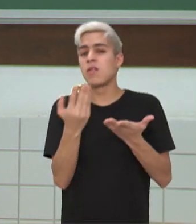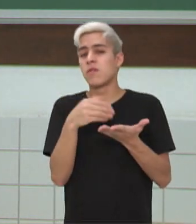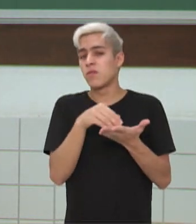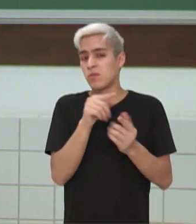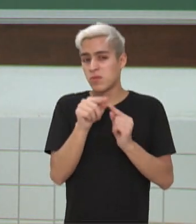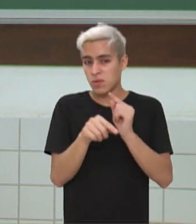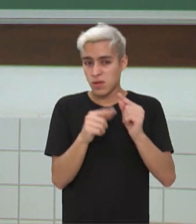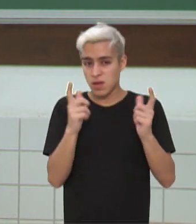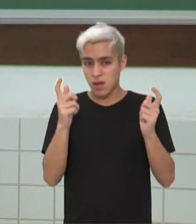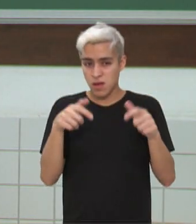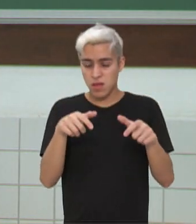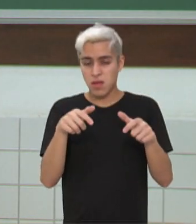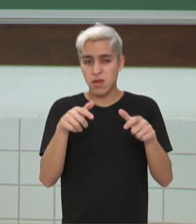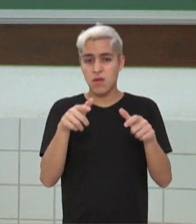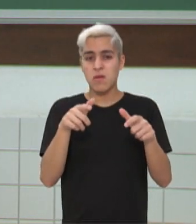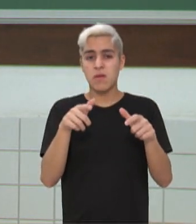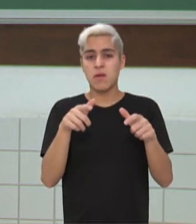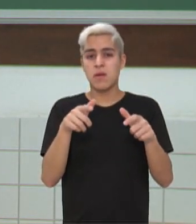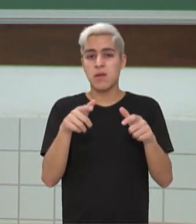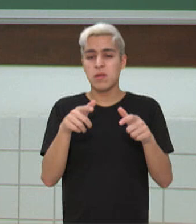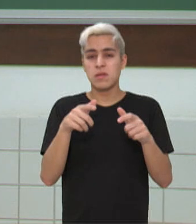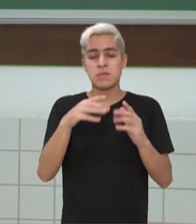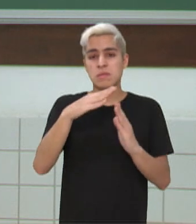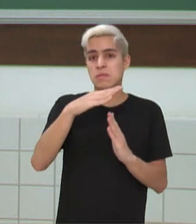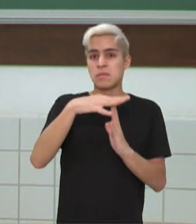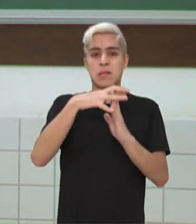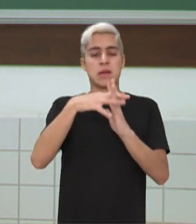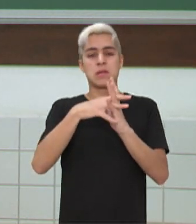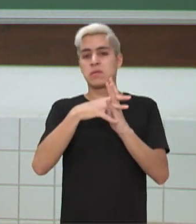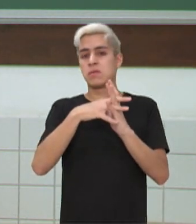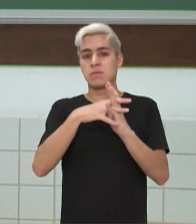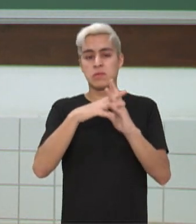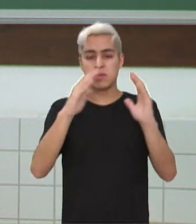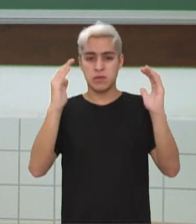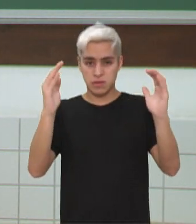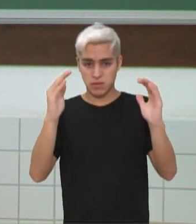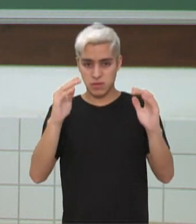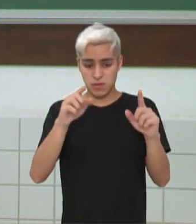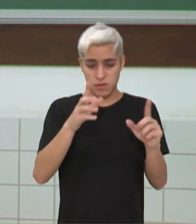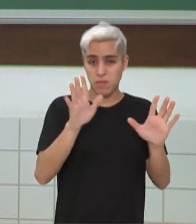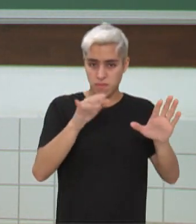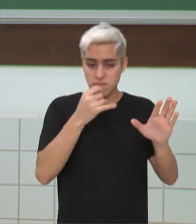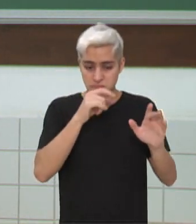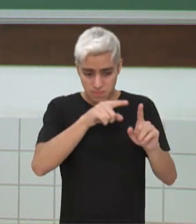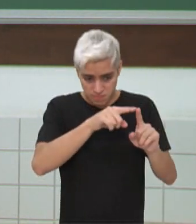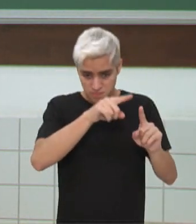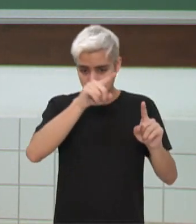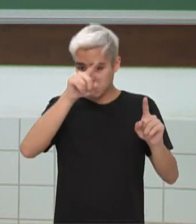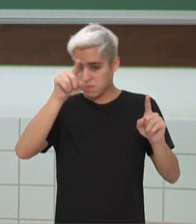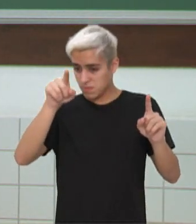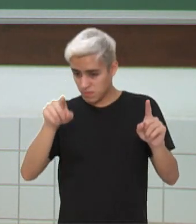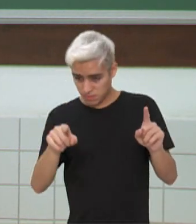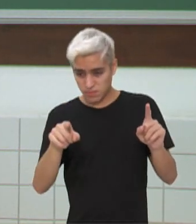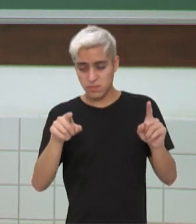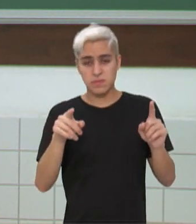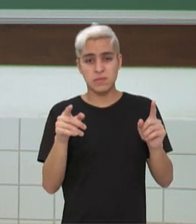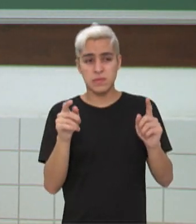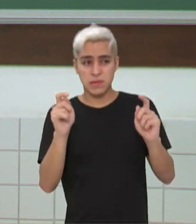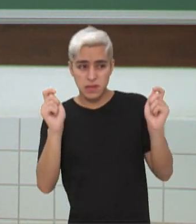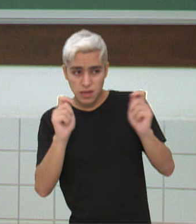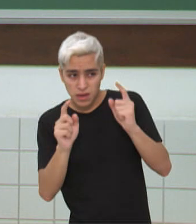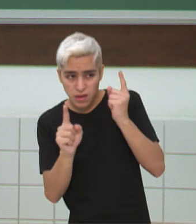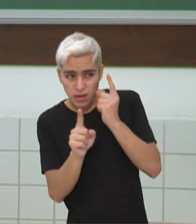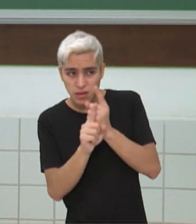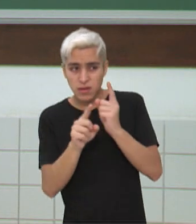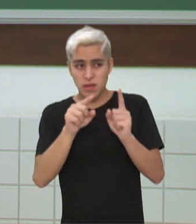o ponto de máximo da função. Já que a concavidade é voltada para baixo, aqui eu consigo encontrar o